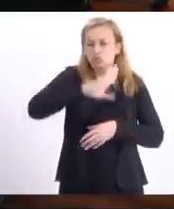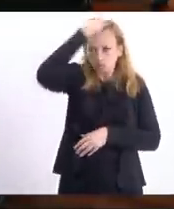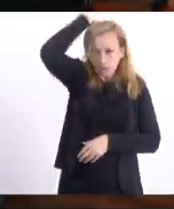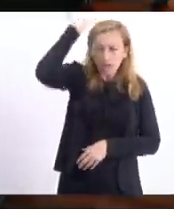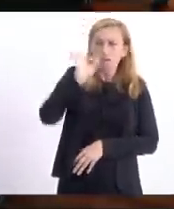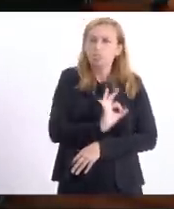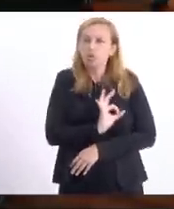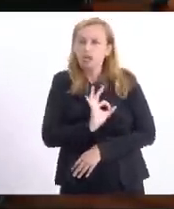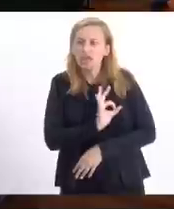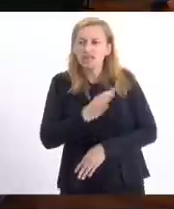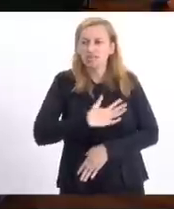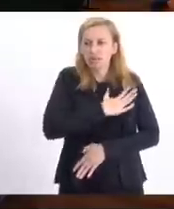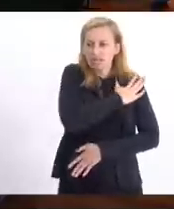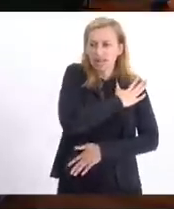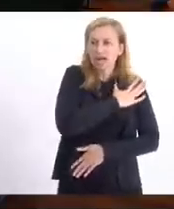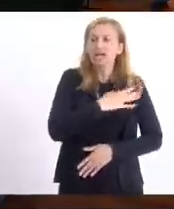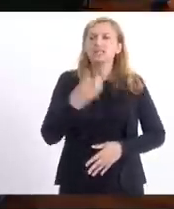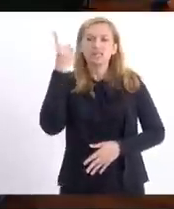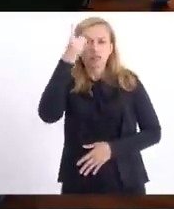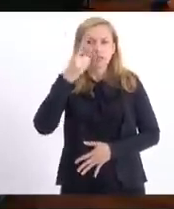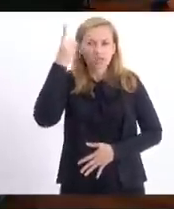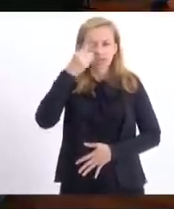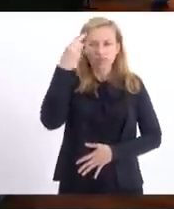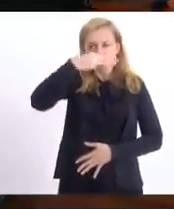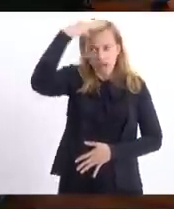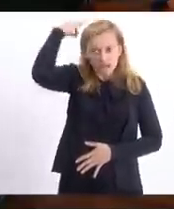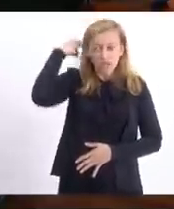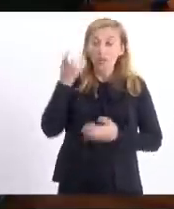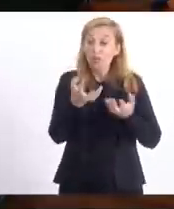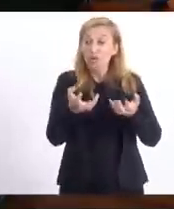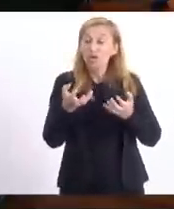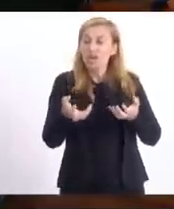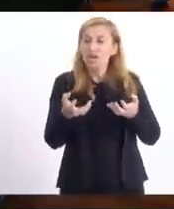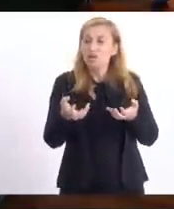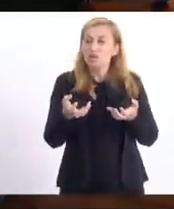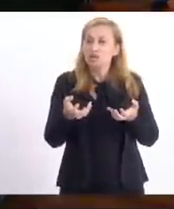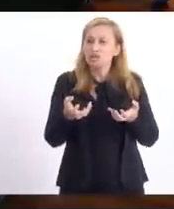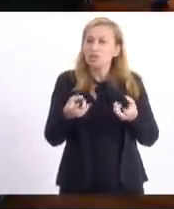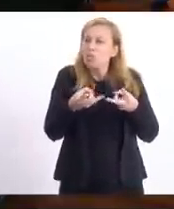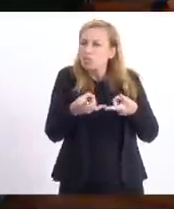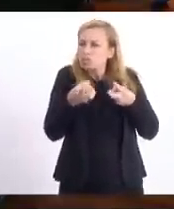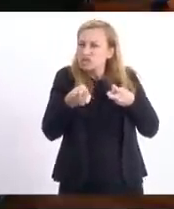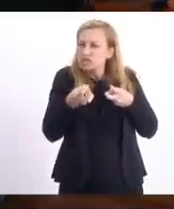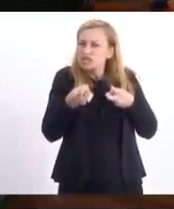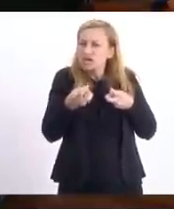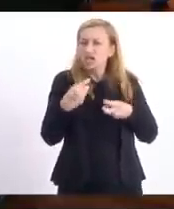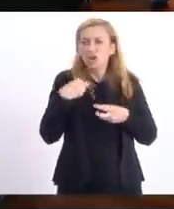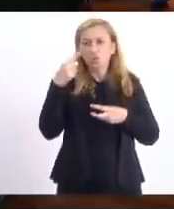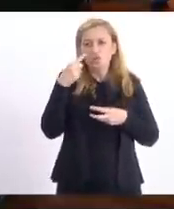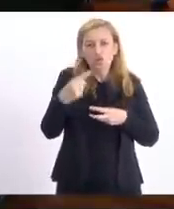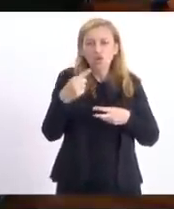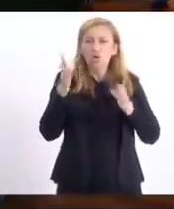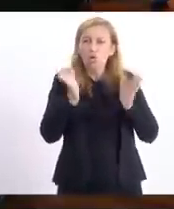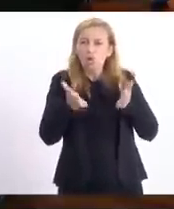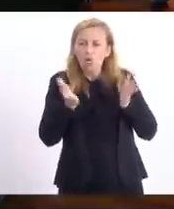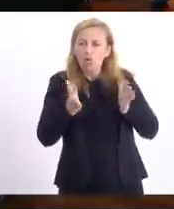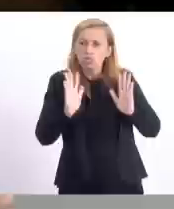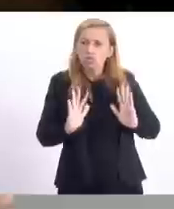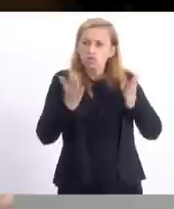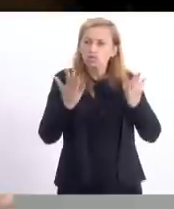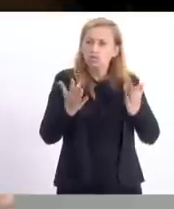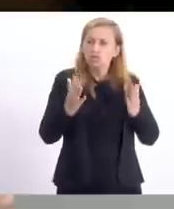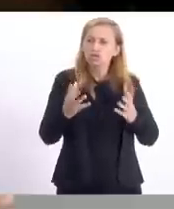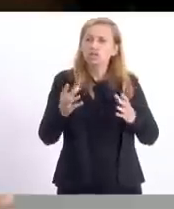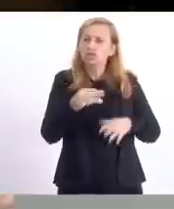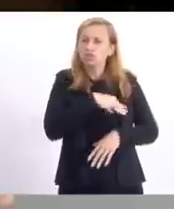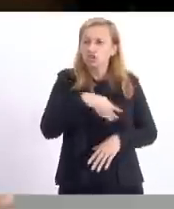Polícia Militar. E aí, deputado Márcio, eu quero fazer uma observação que eu assisti hoje num evento do Ministério